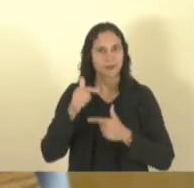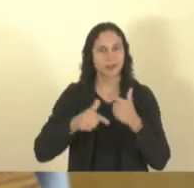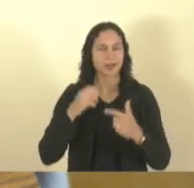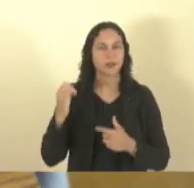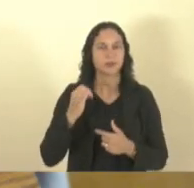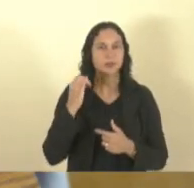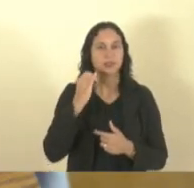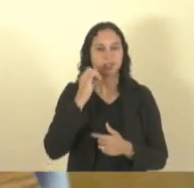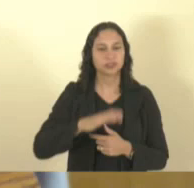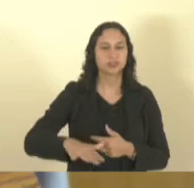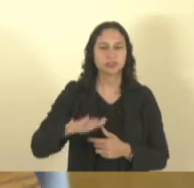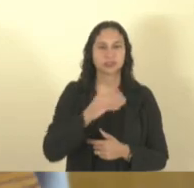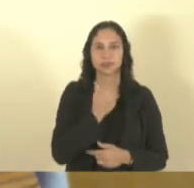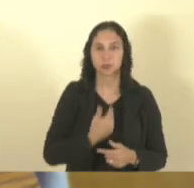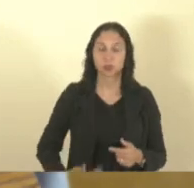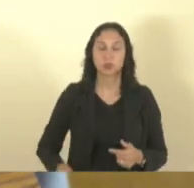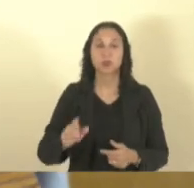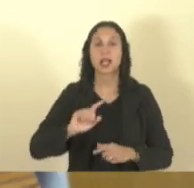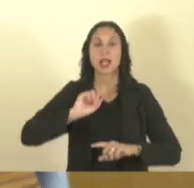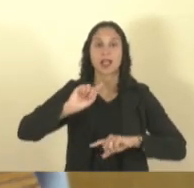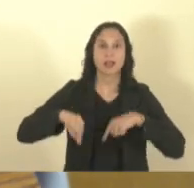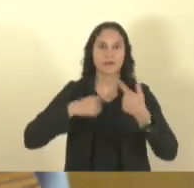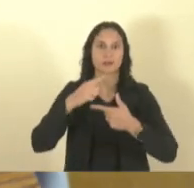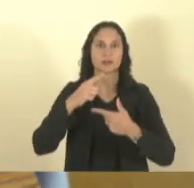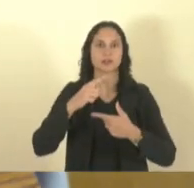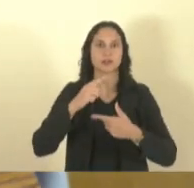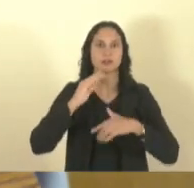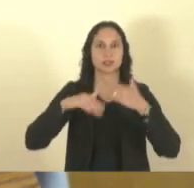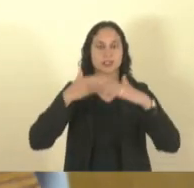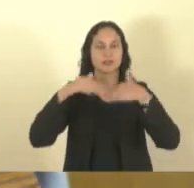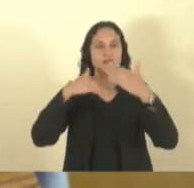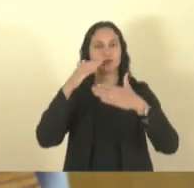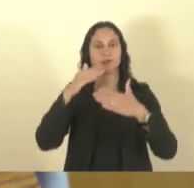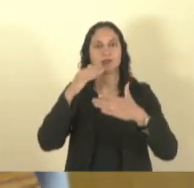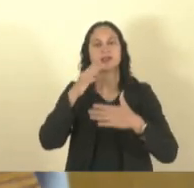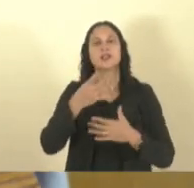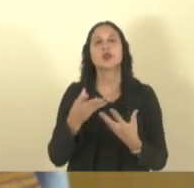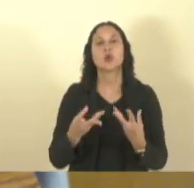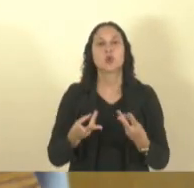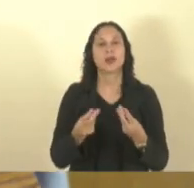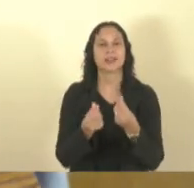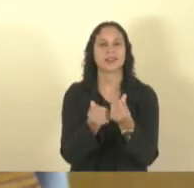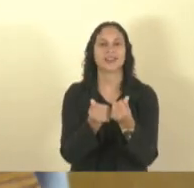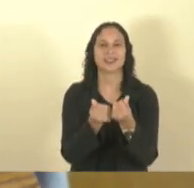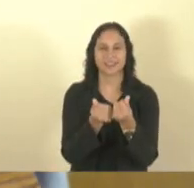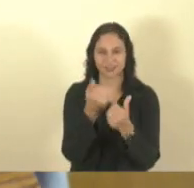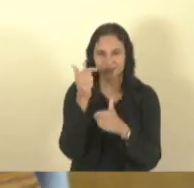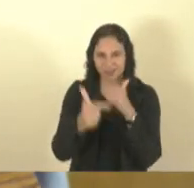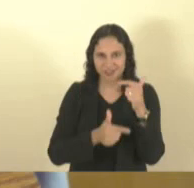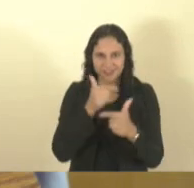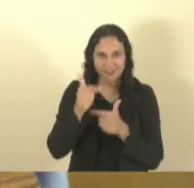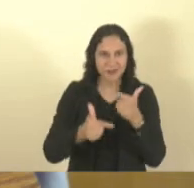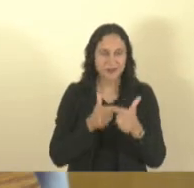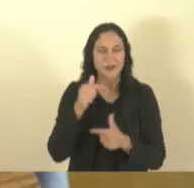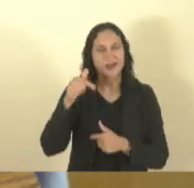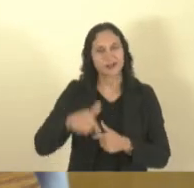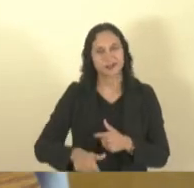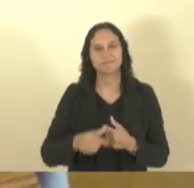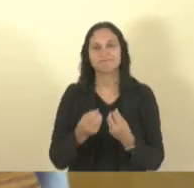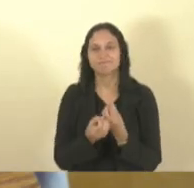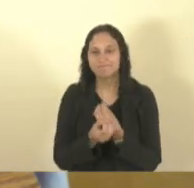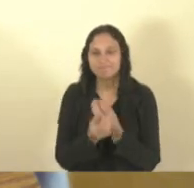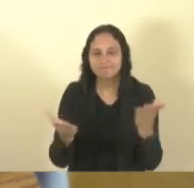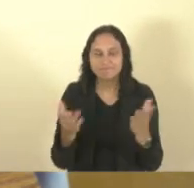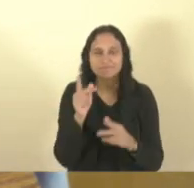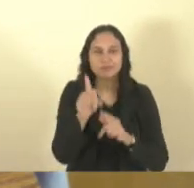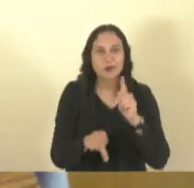que estão contribuindo para a evolução e o desenvolvimento da qualidade dos serviços prestados para a